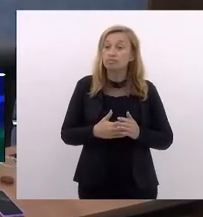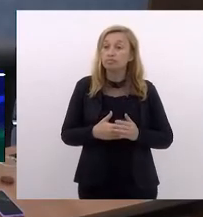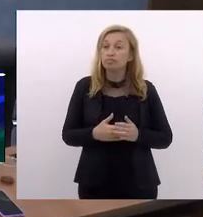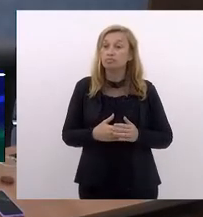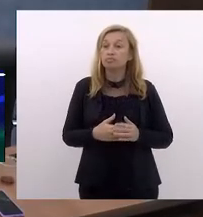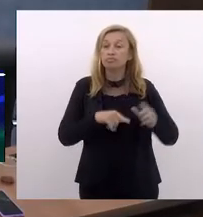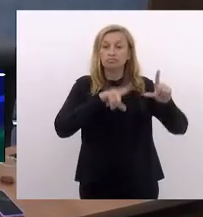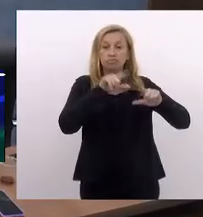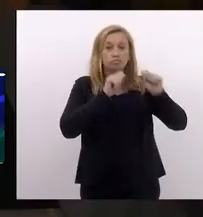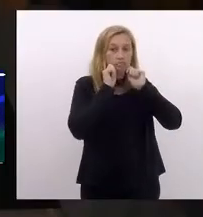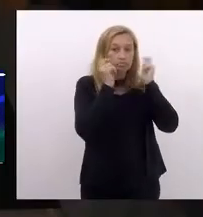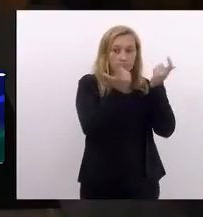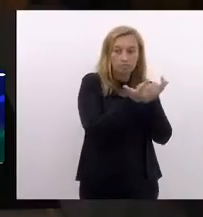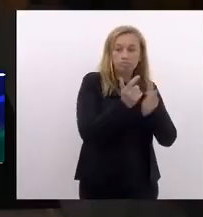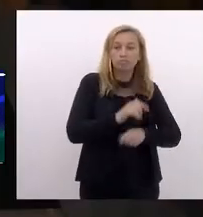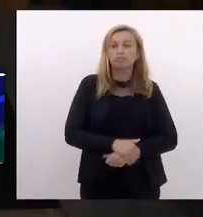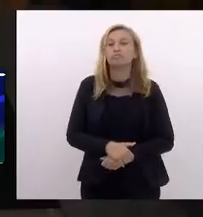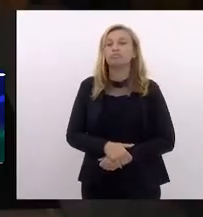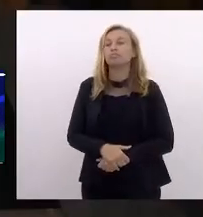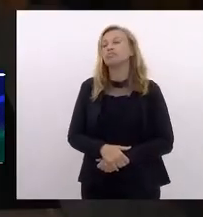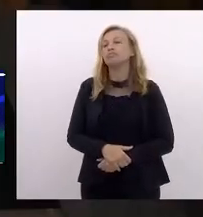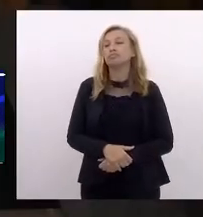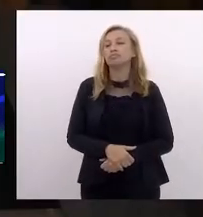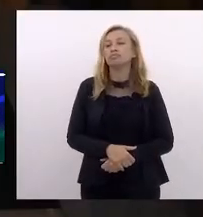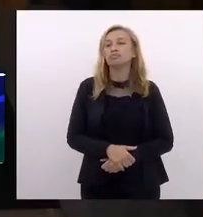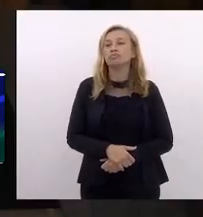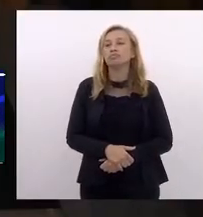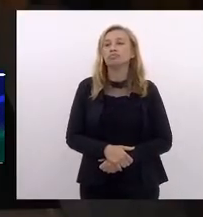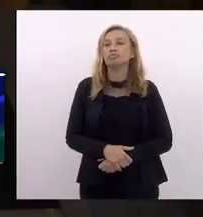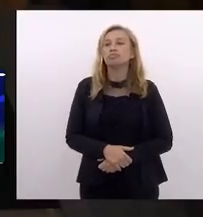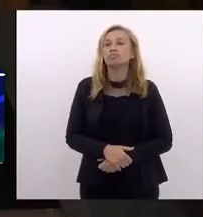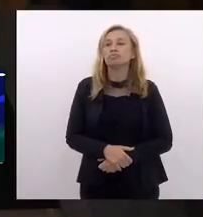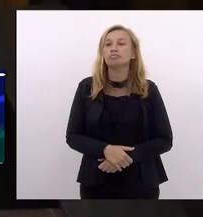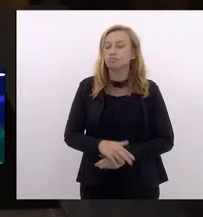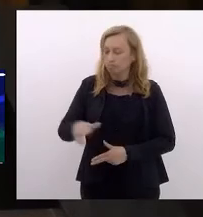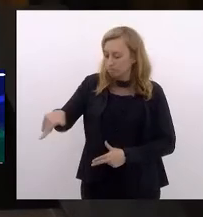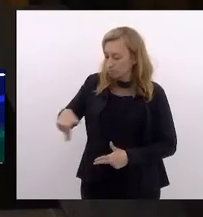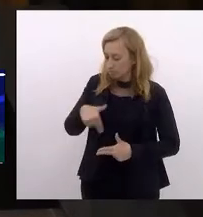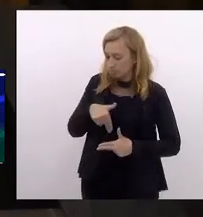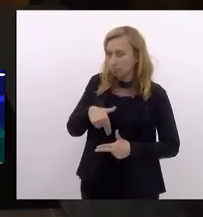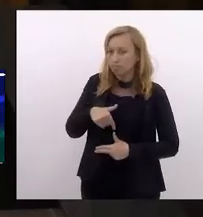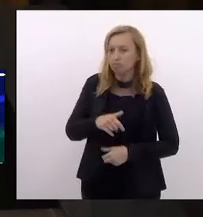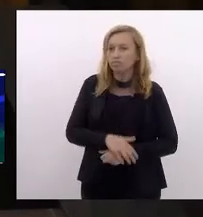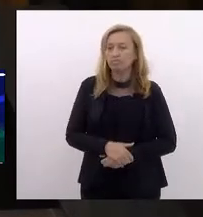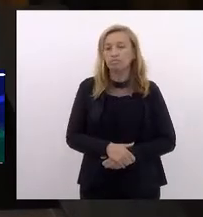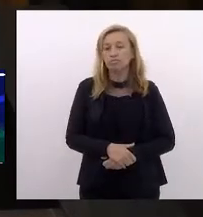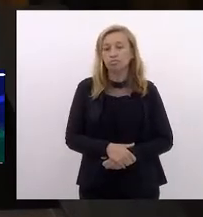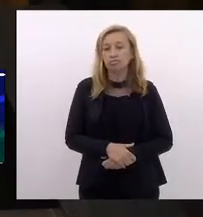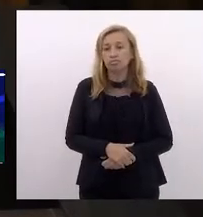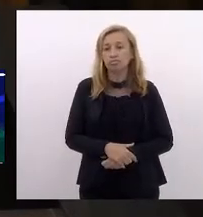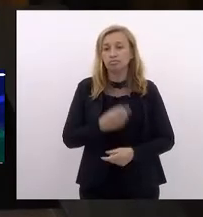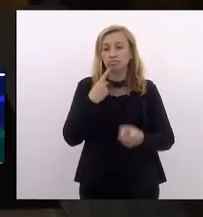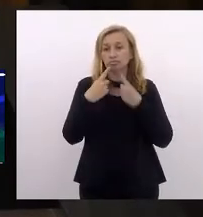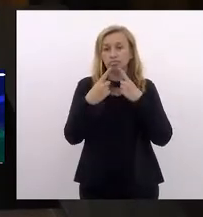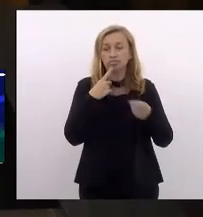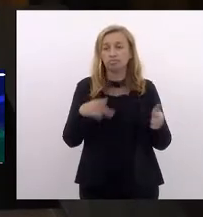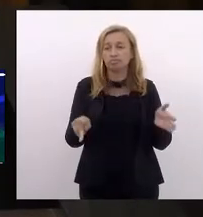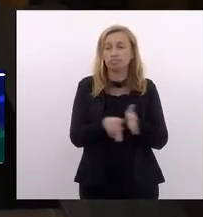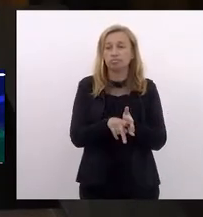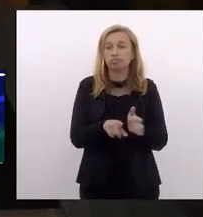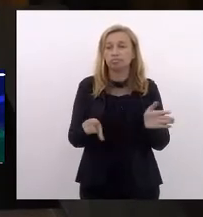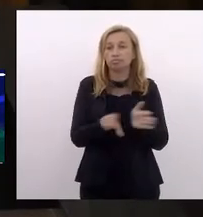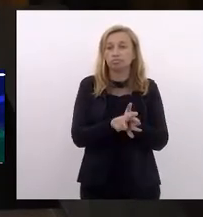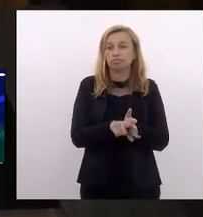e todas que nos acompanham pela TV alerj venho a esta Tribuna para debater o projeto de decreto